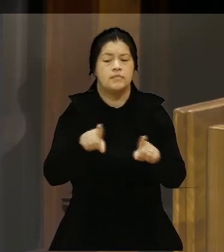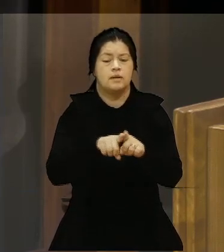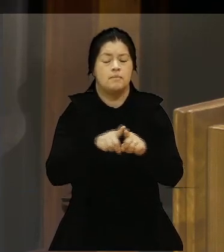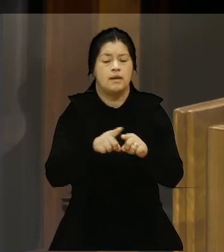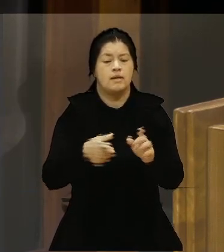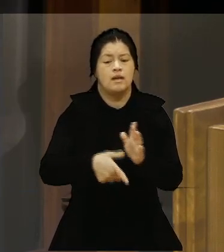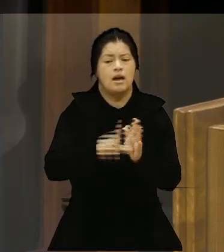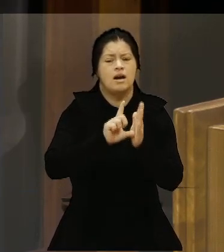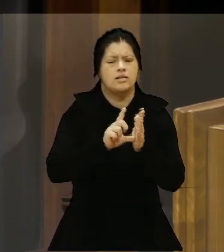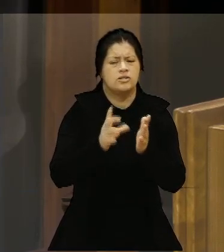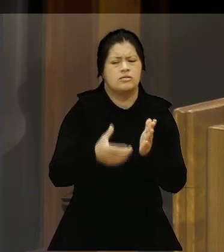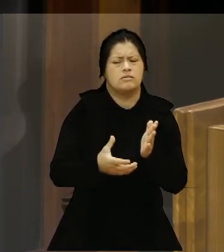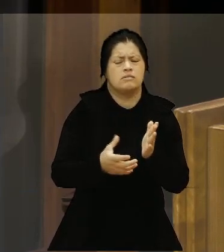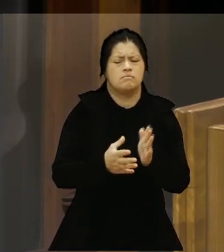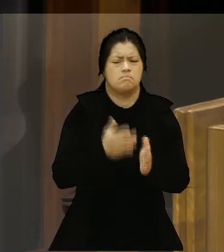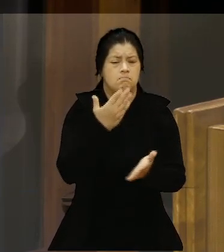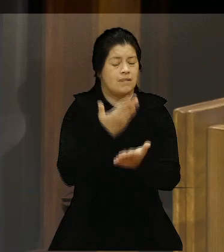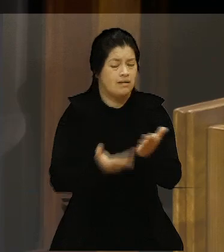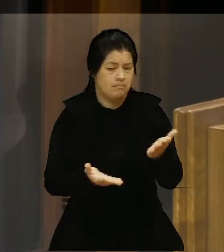né, essas